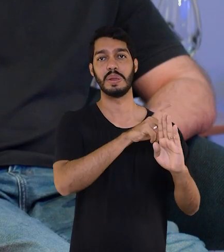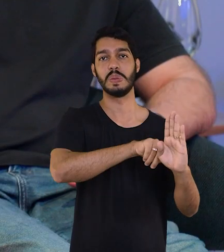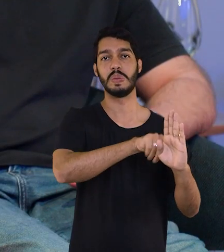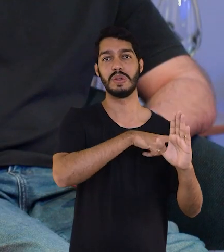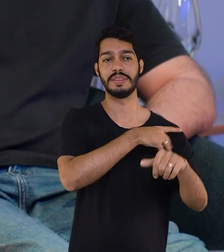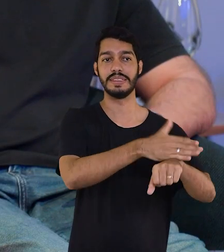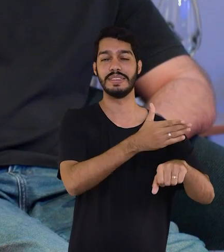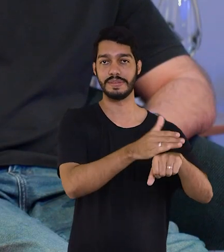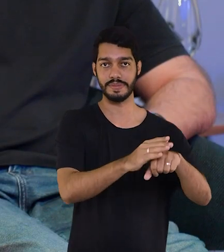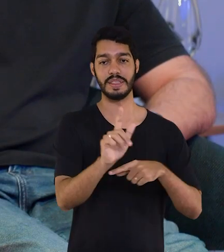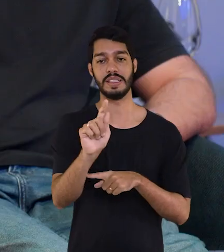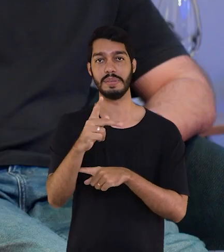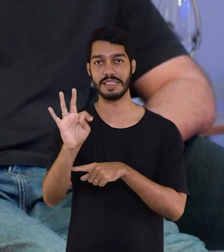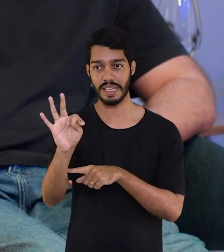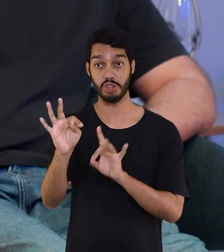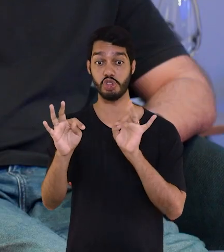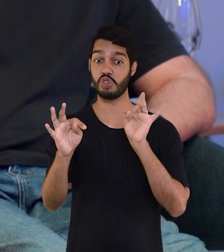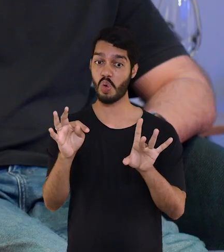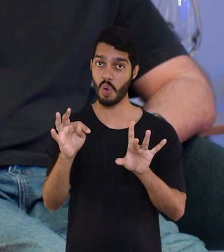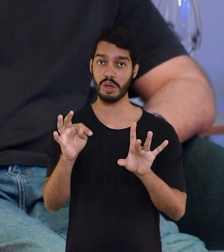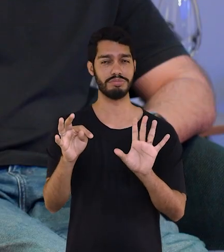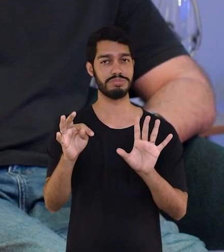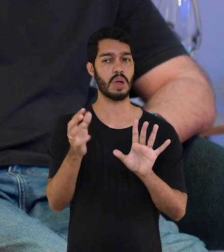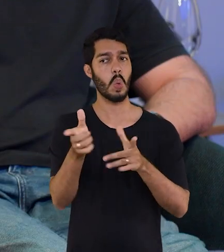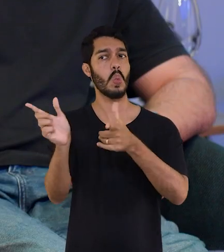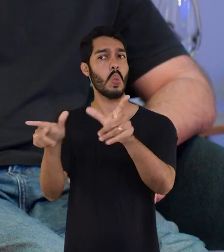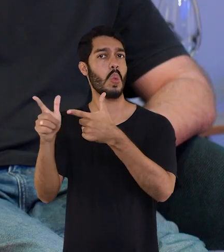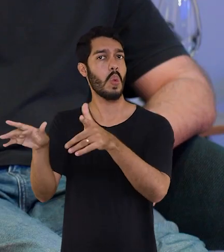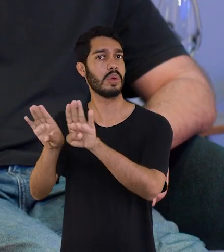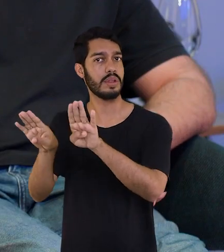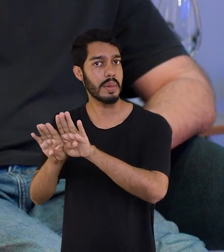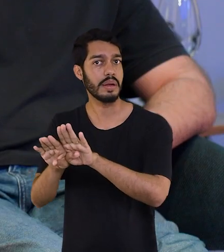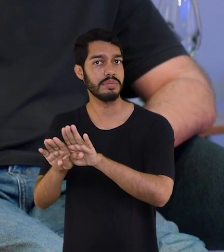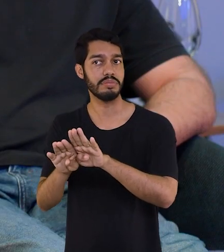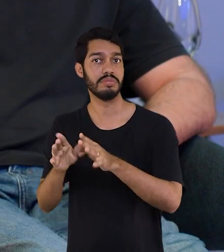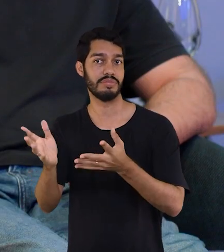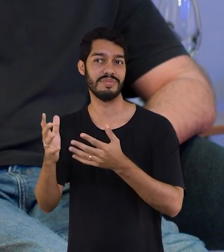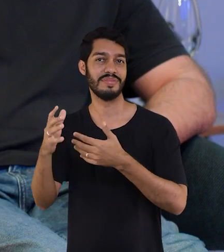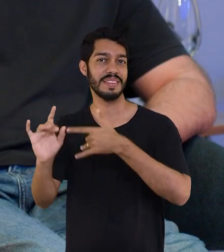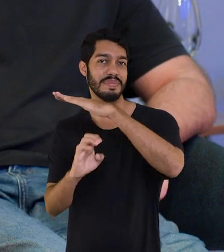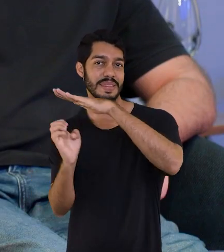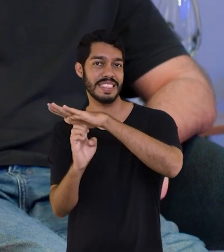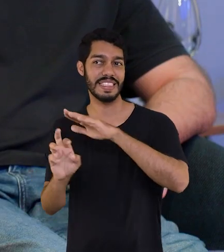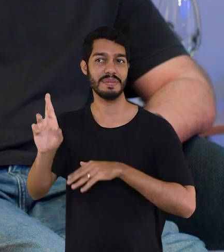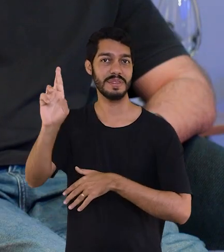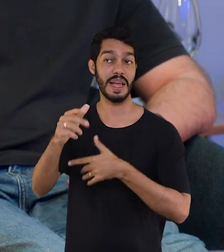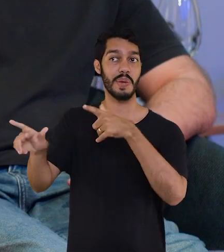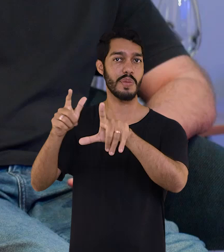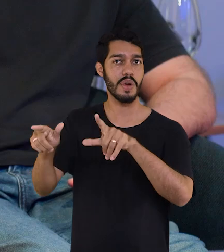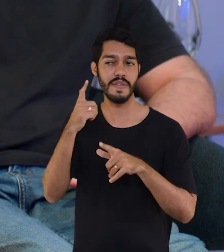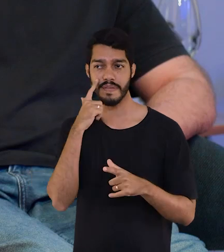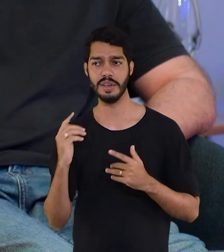seus vieses. Então, utilizar não só o GPT, mas outras inteligências artificiais, avaliar do porquê, do até onde